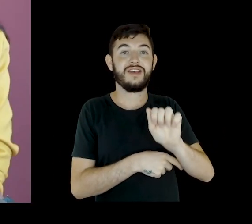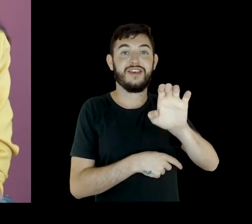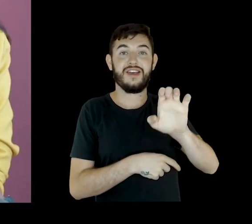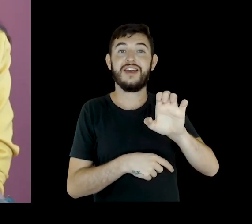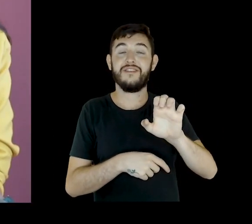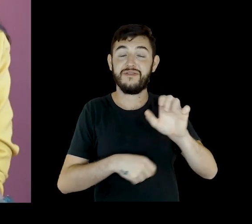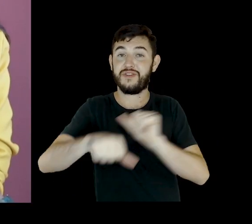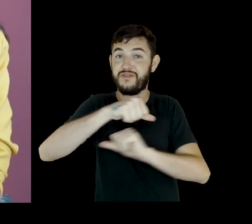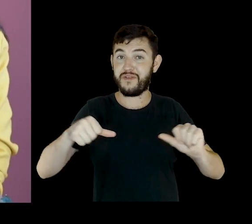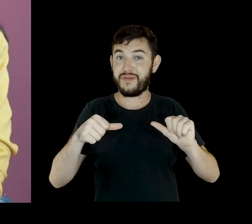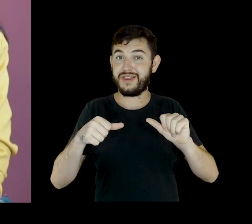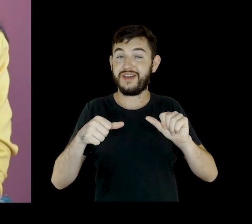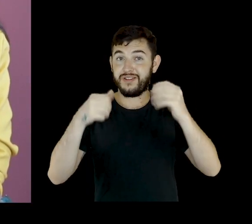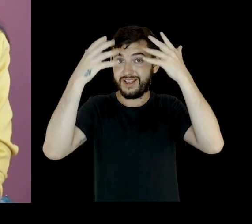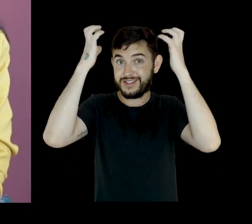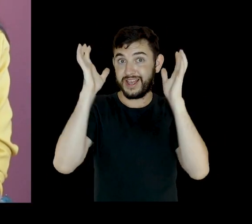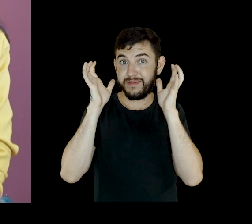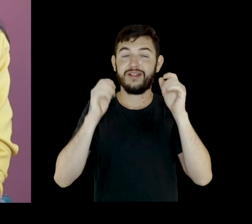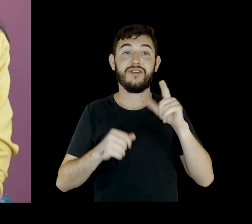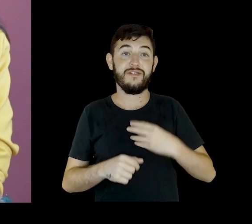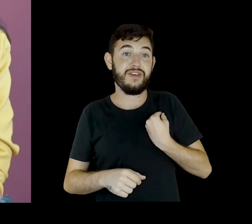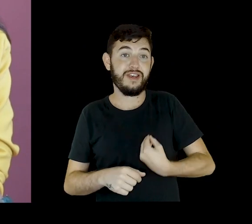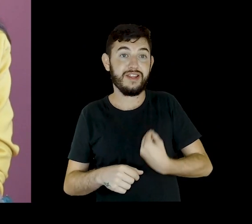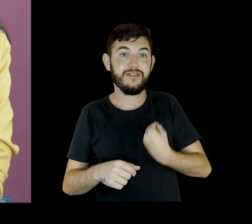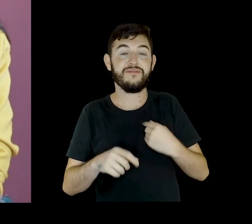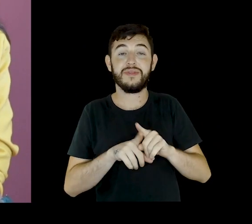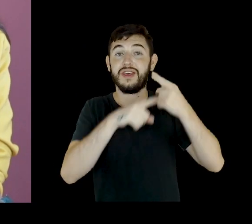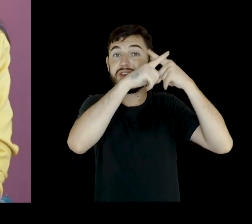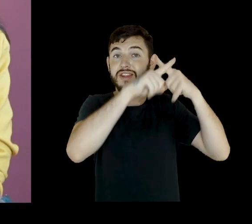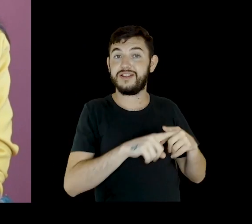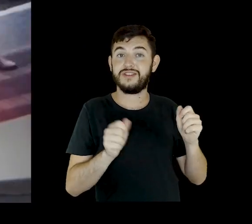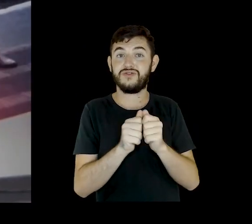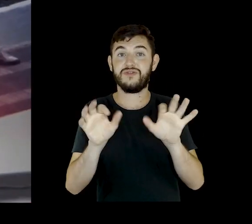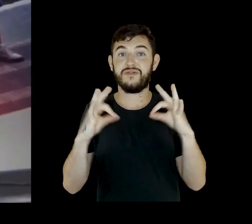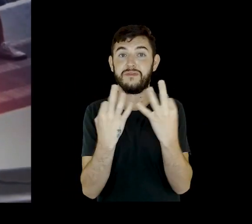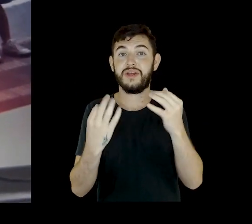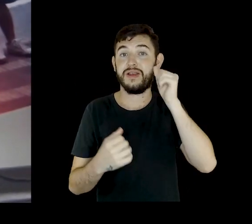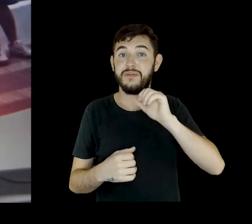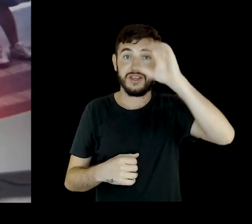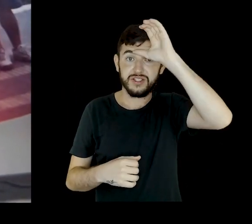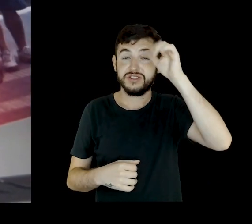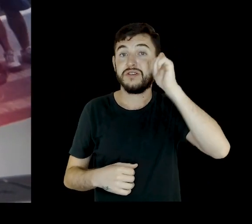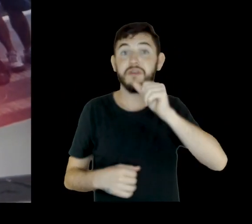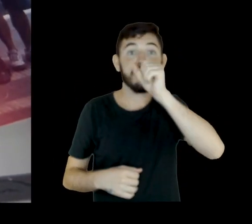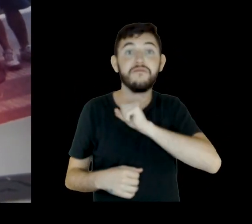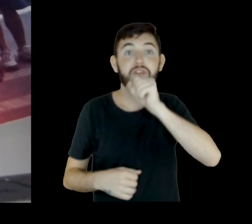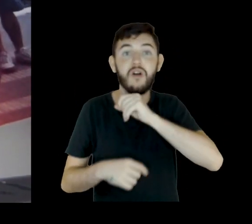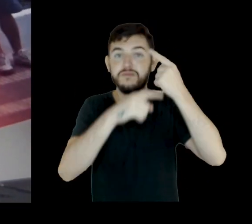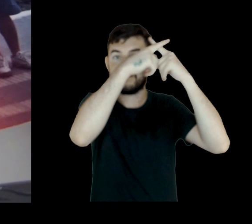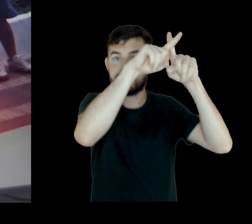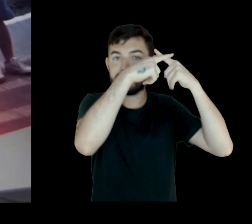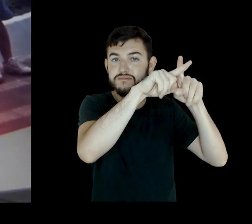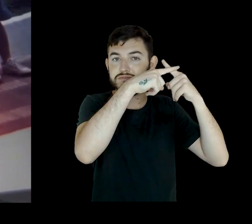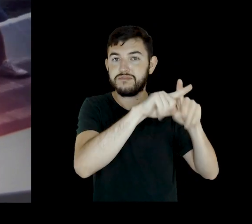Eu já fazia as tranças, né, com a minha família. Minhas tias, minha avó sempre tá ali trançando e eu tava ali no meio, sempre